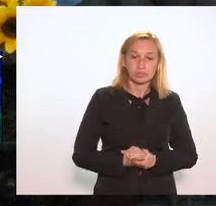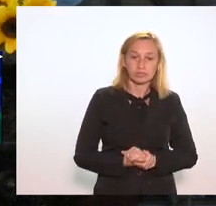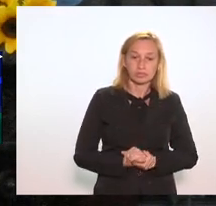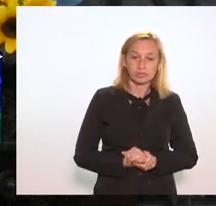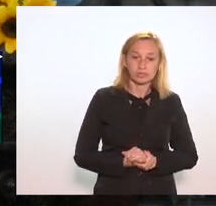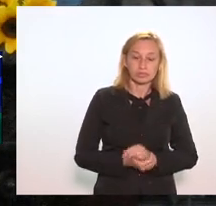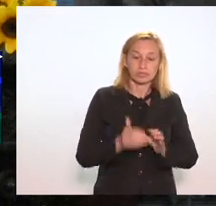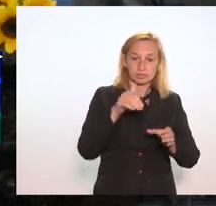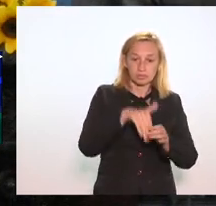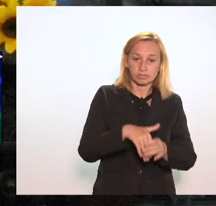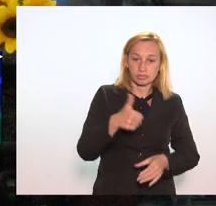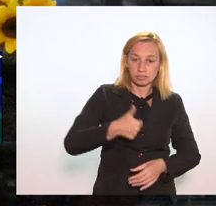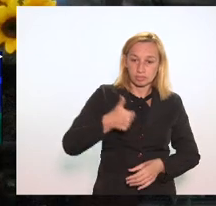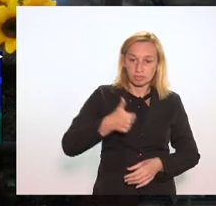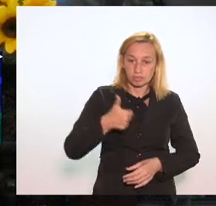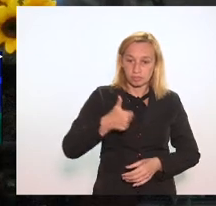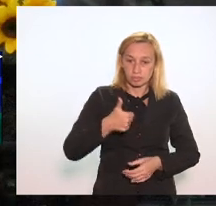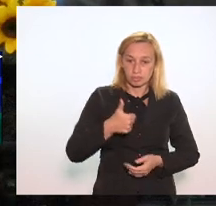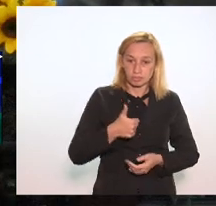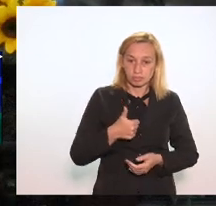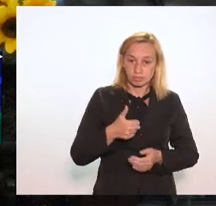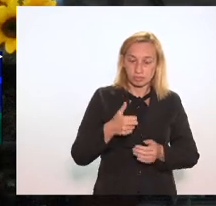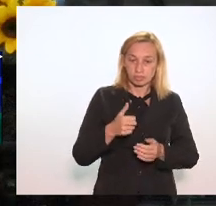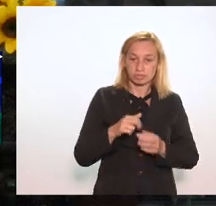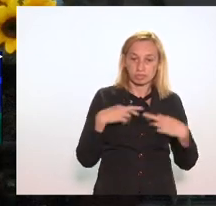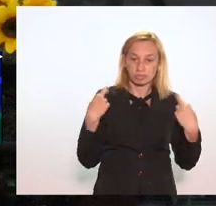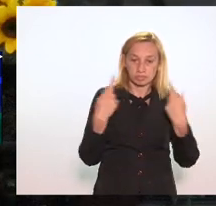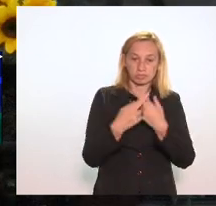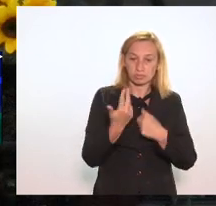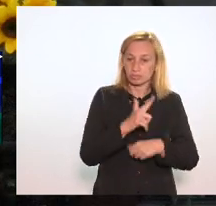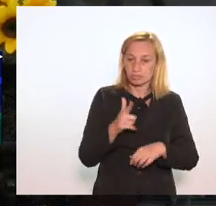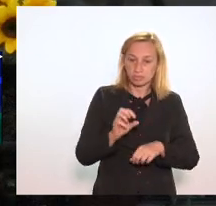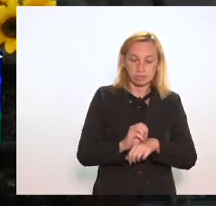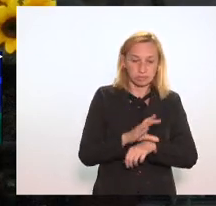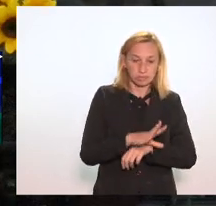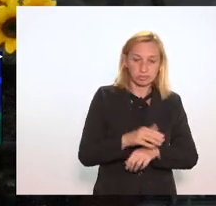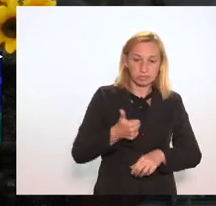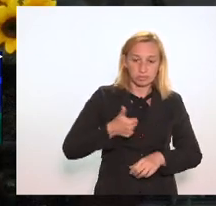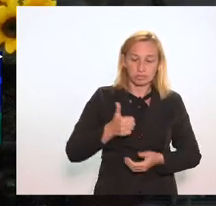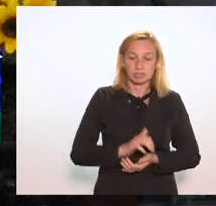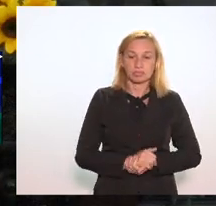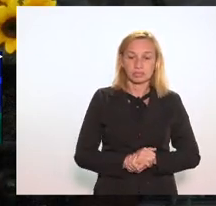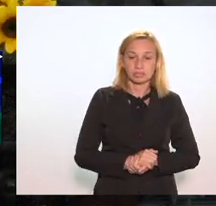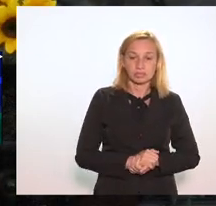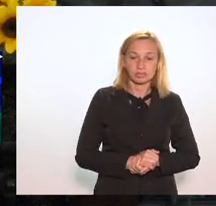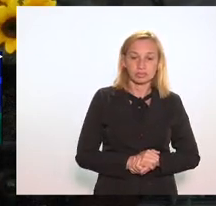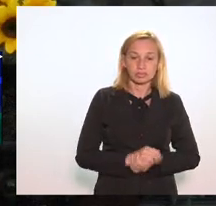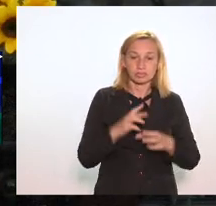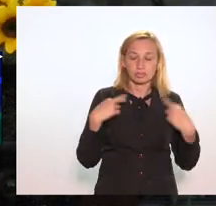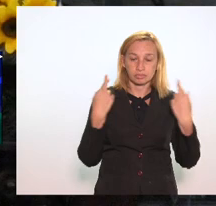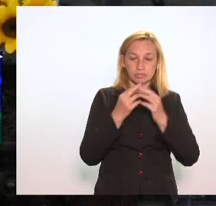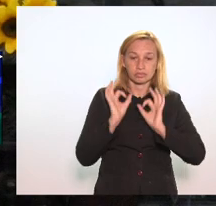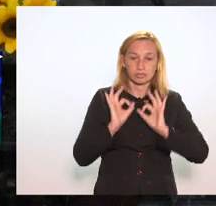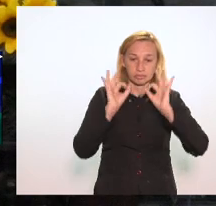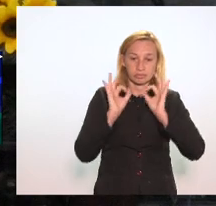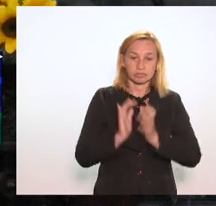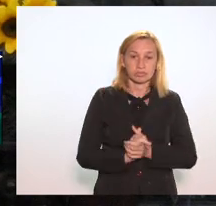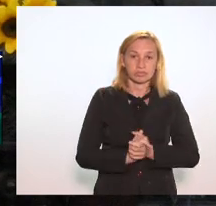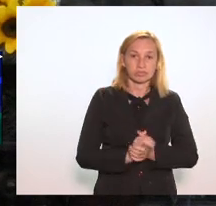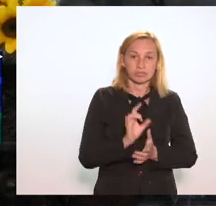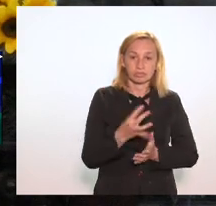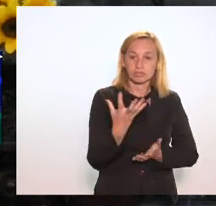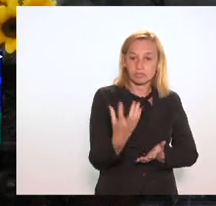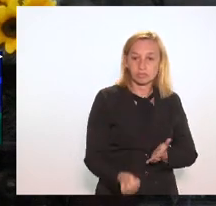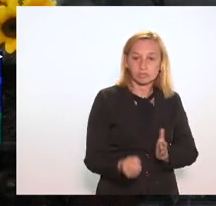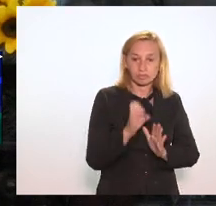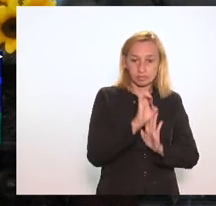volte a primeira sessão Porque nós não temos nenhum destaques nesta primeira sessão extraordinária só recebimento